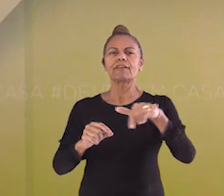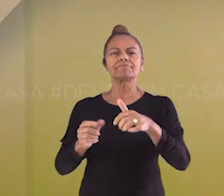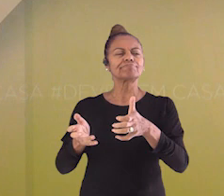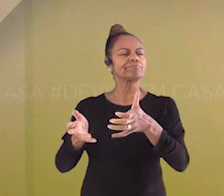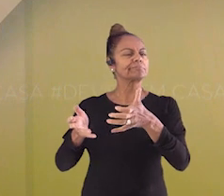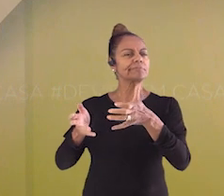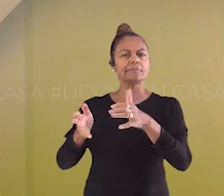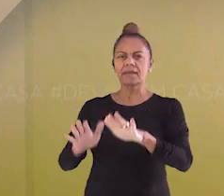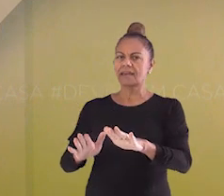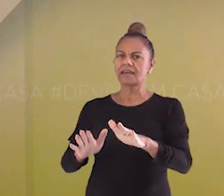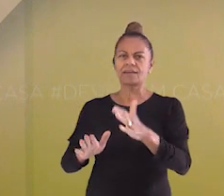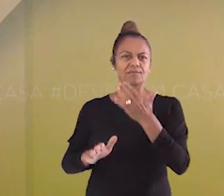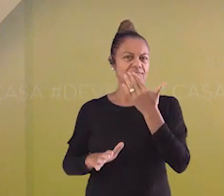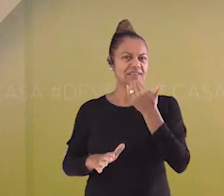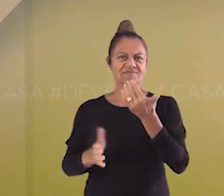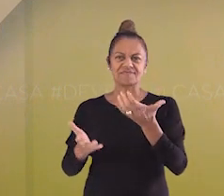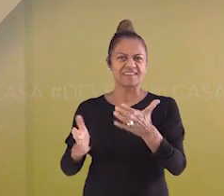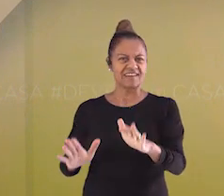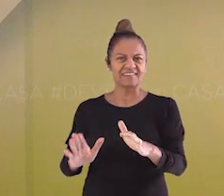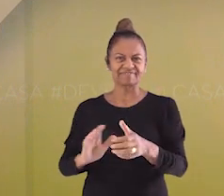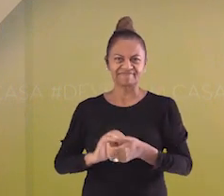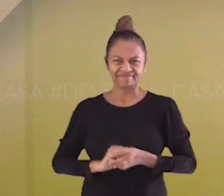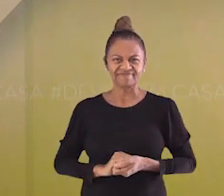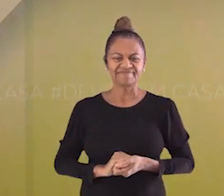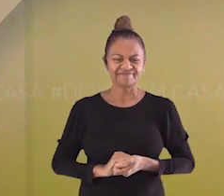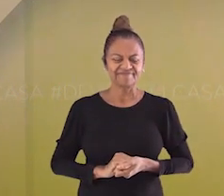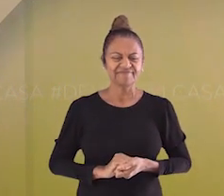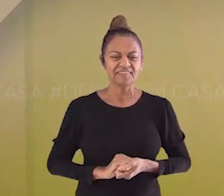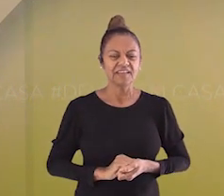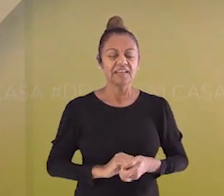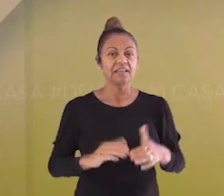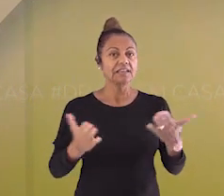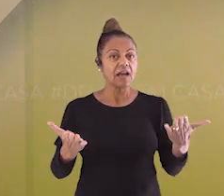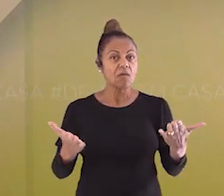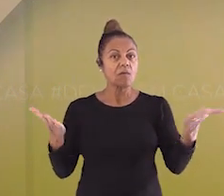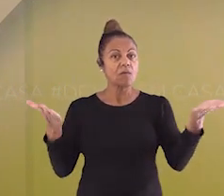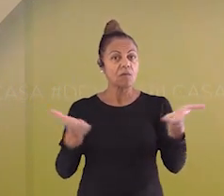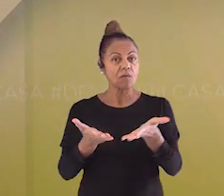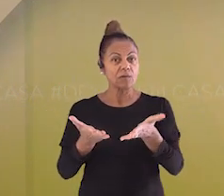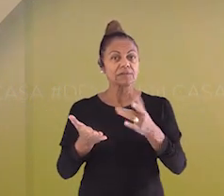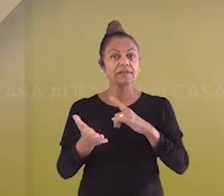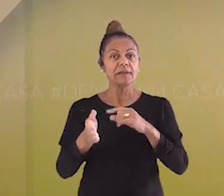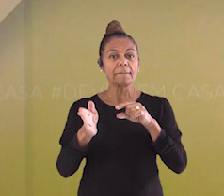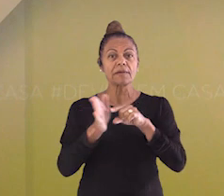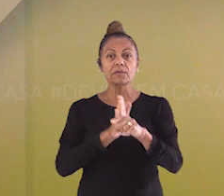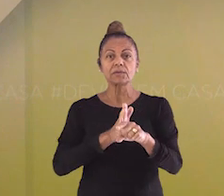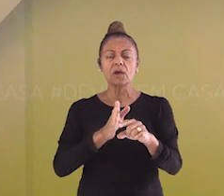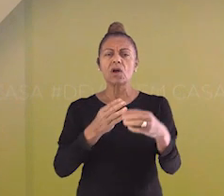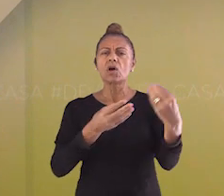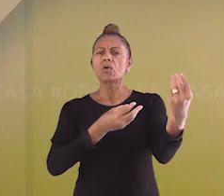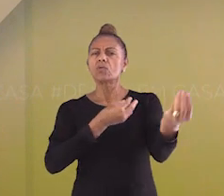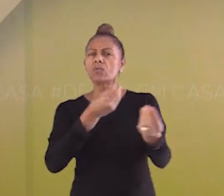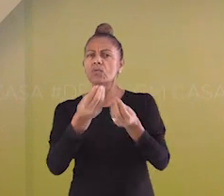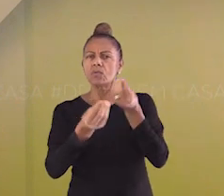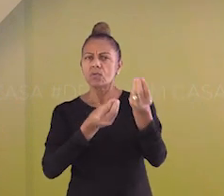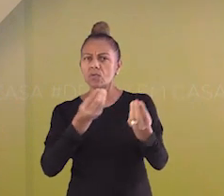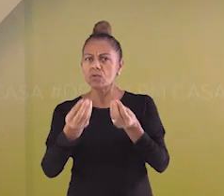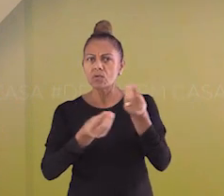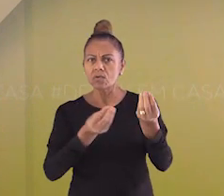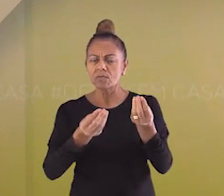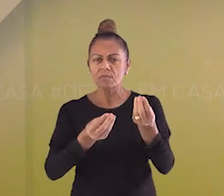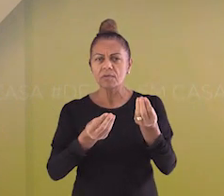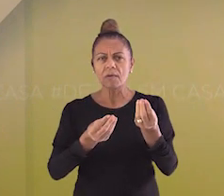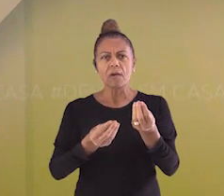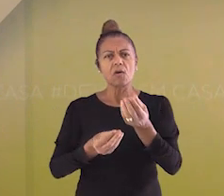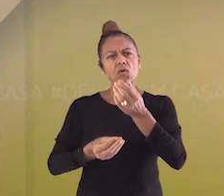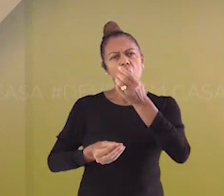hoje, para que a gente possa responder a pergunta do dia, que é essa aqui. Como uma alimentação balanceada pode contribuir para a